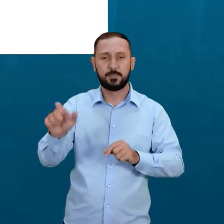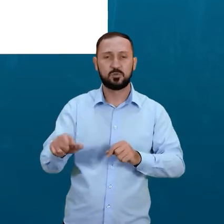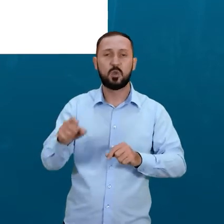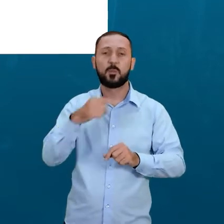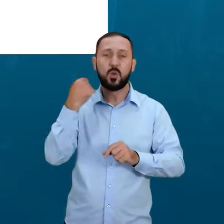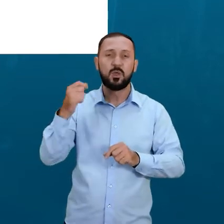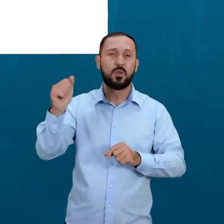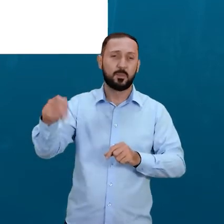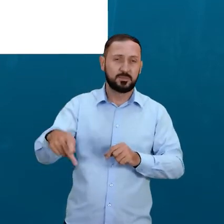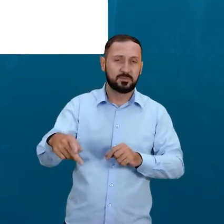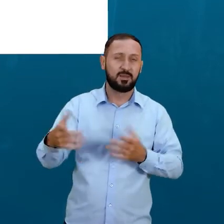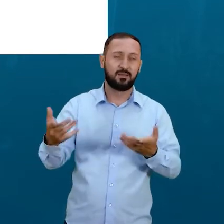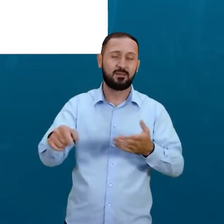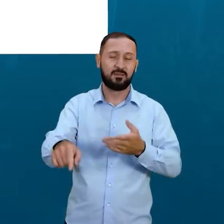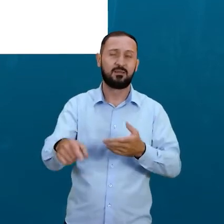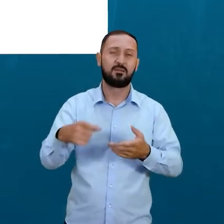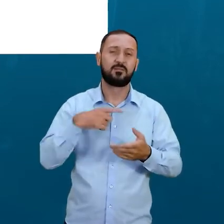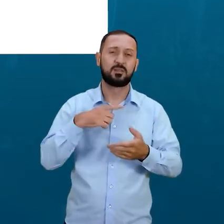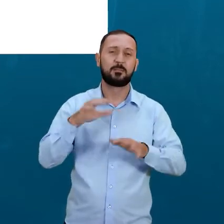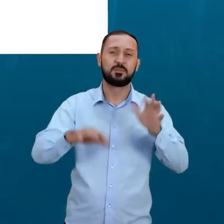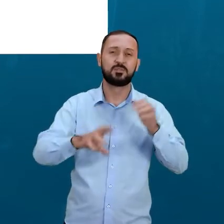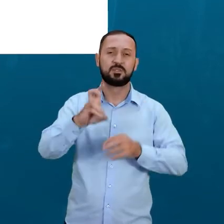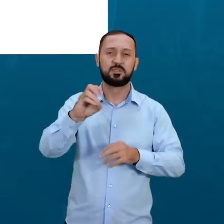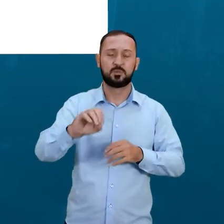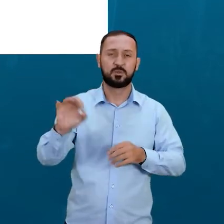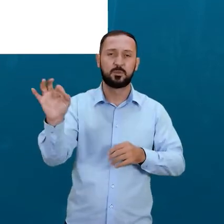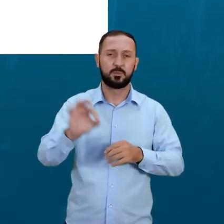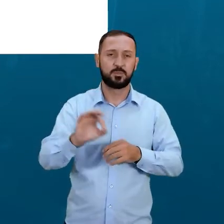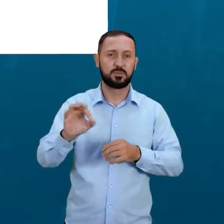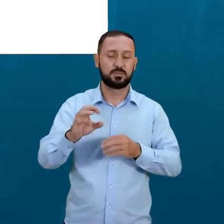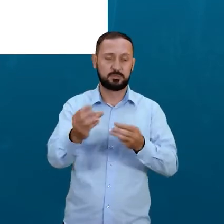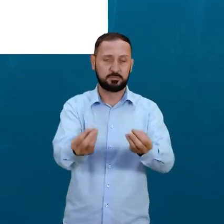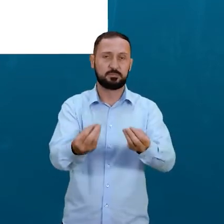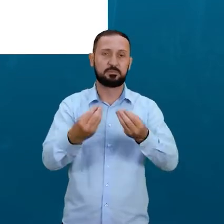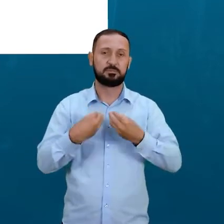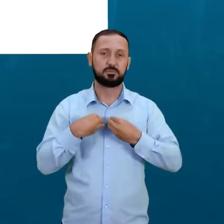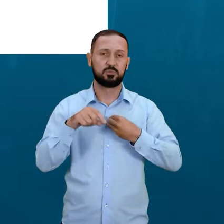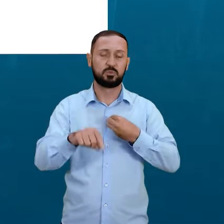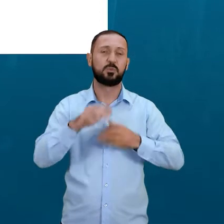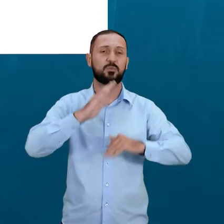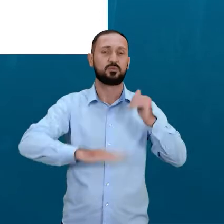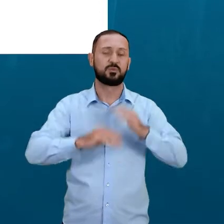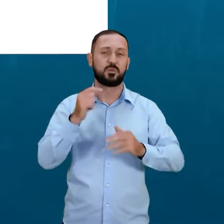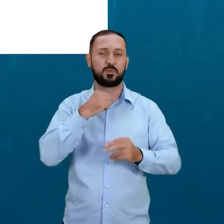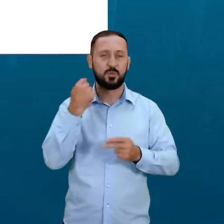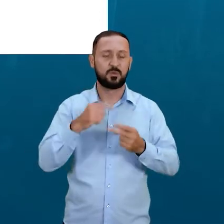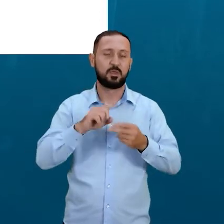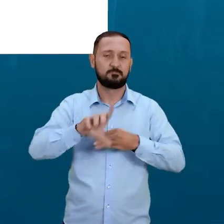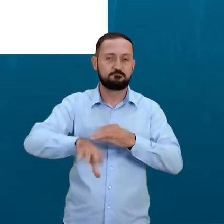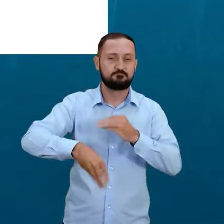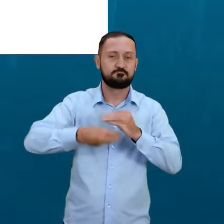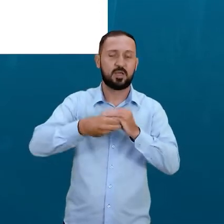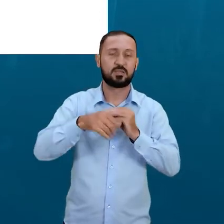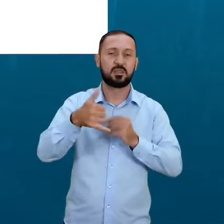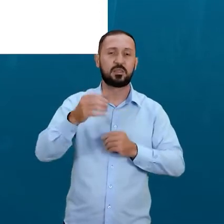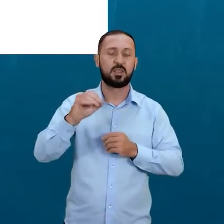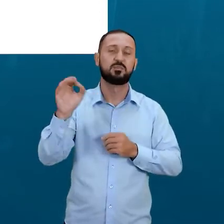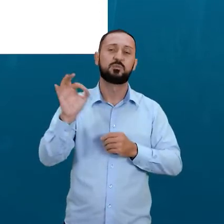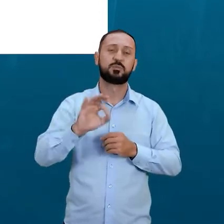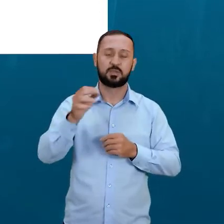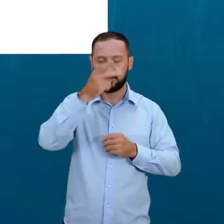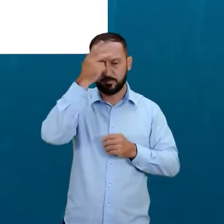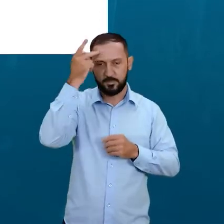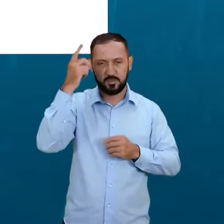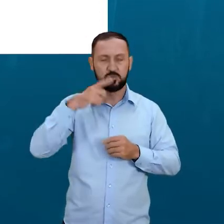morte. As famílias passarão a ter uma base de 50% dos vencimentos do servidor que faleceu, acrescido de 10% por